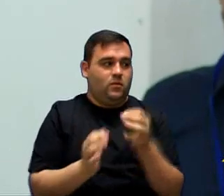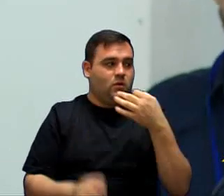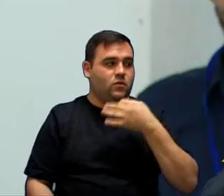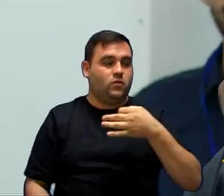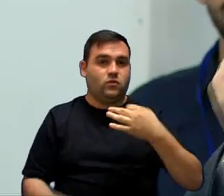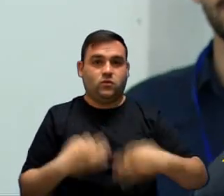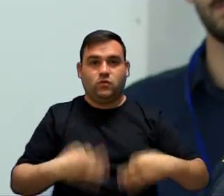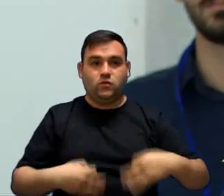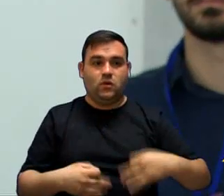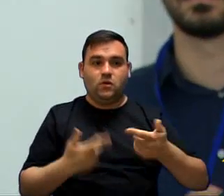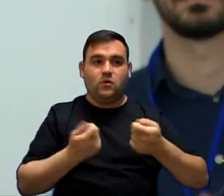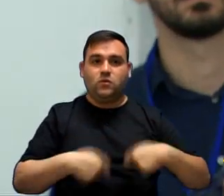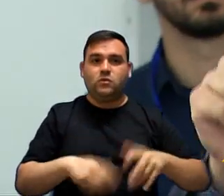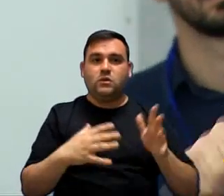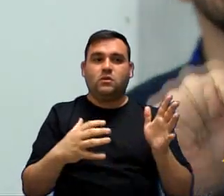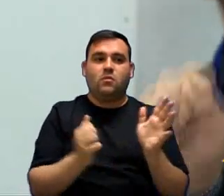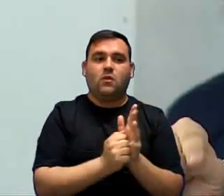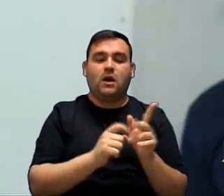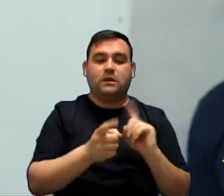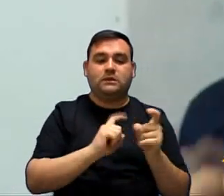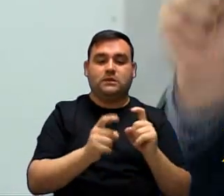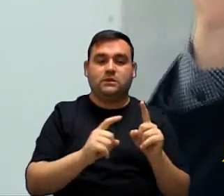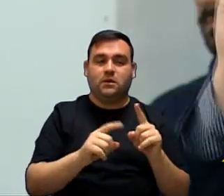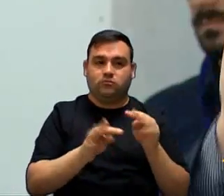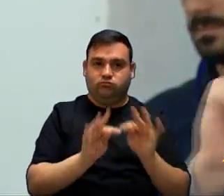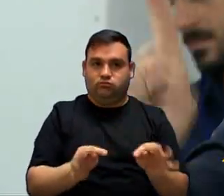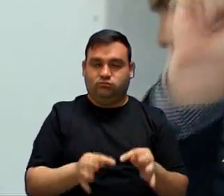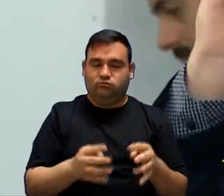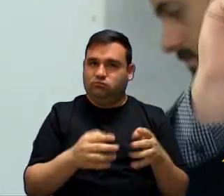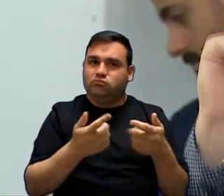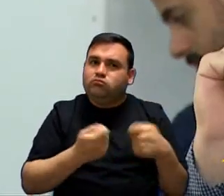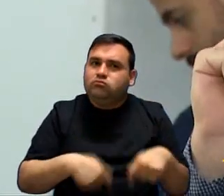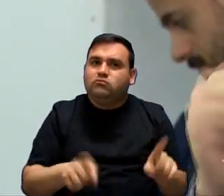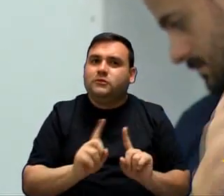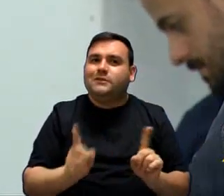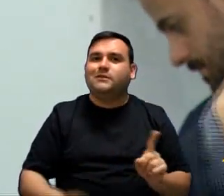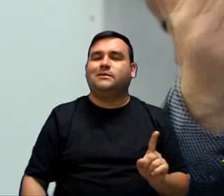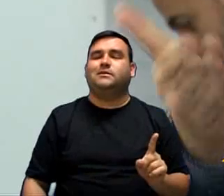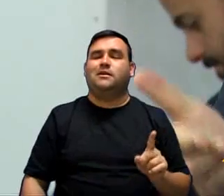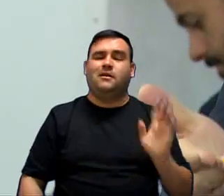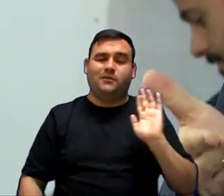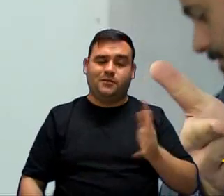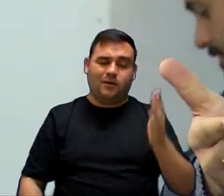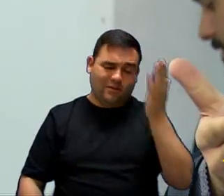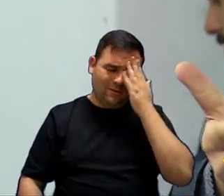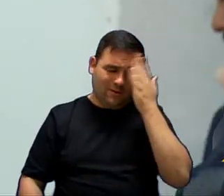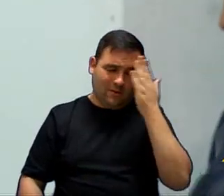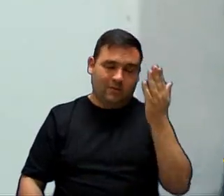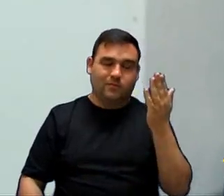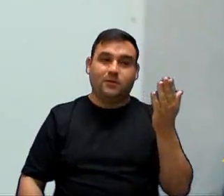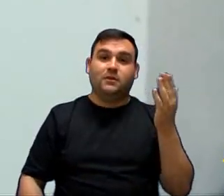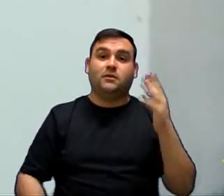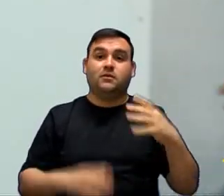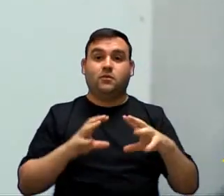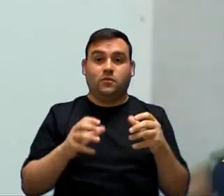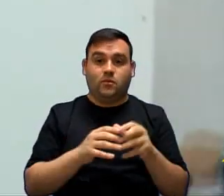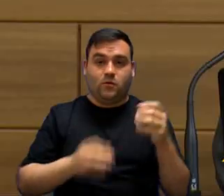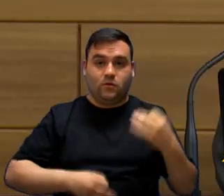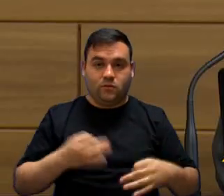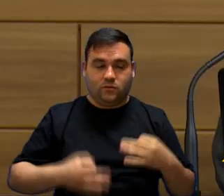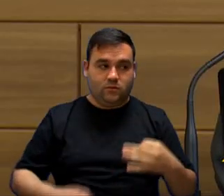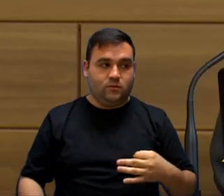da casa, ele não tem que dar parecer durante a sessão ordinária. Nós estamos cansados de saber isso aqui. Nós, enquanto comissão vereador de justiça... Só terminando,